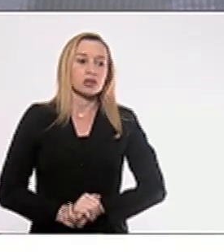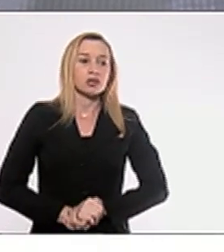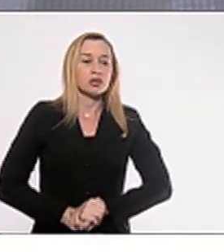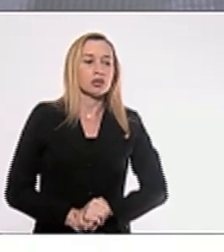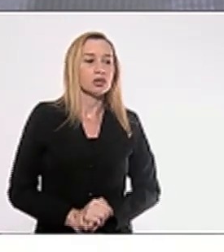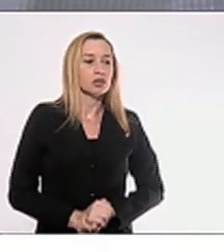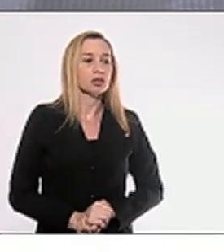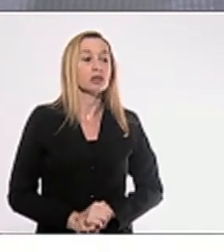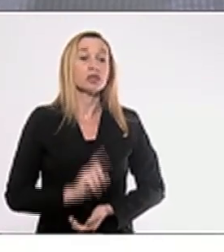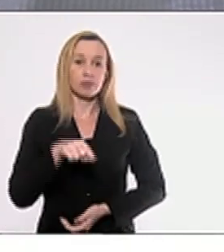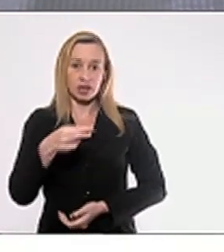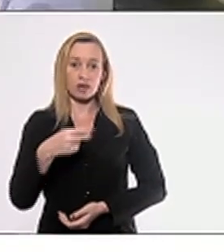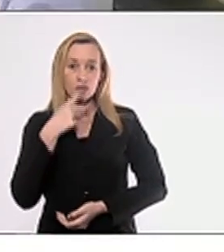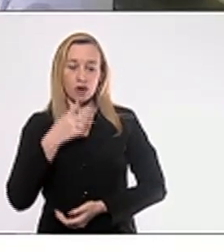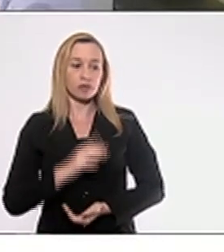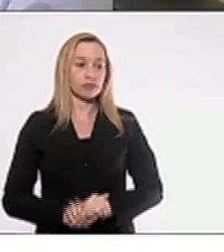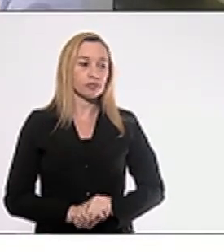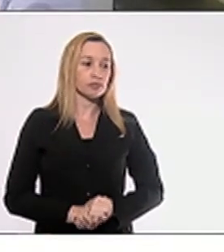Eu já falo com você.